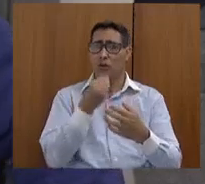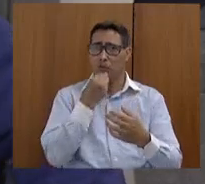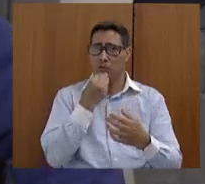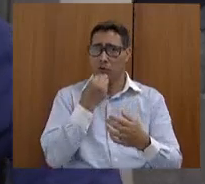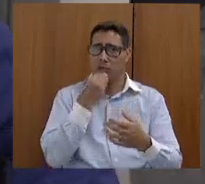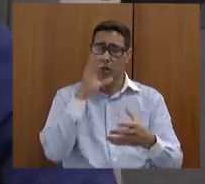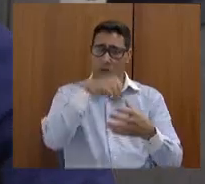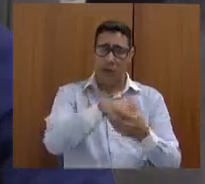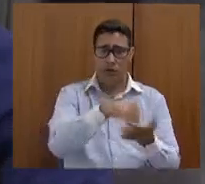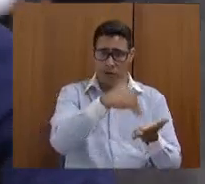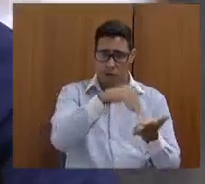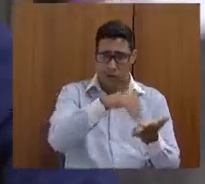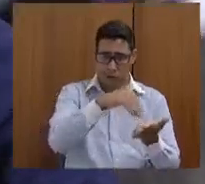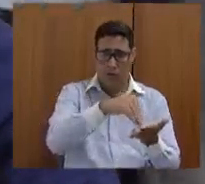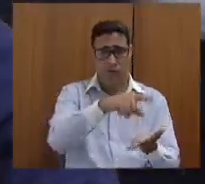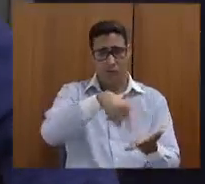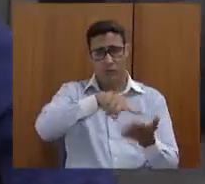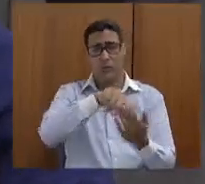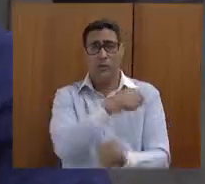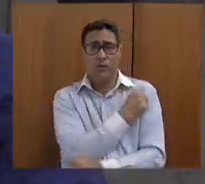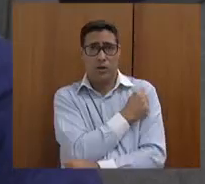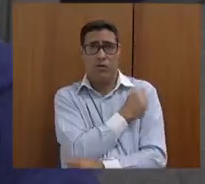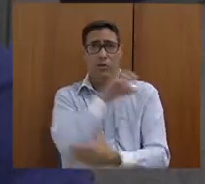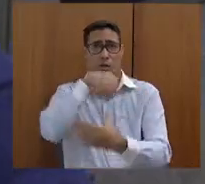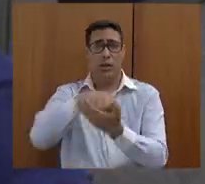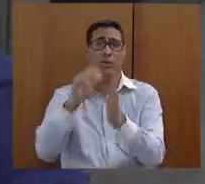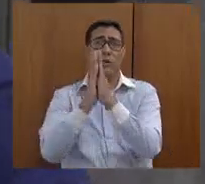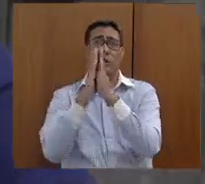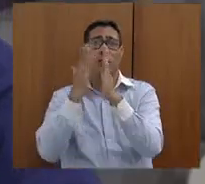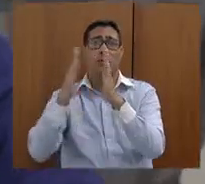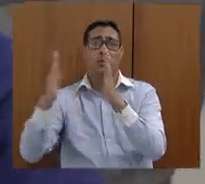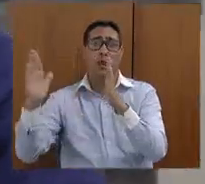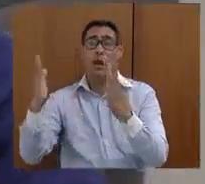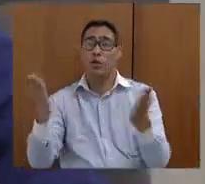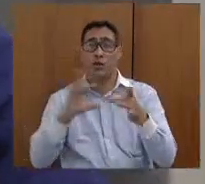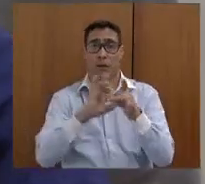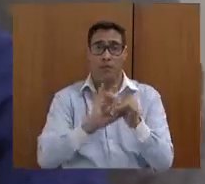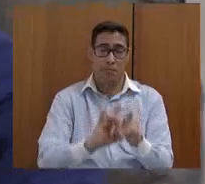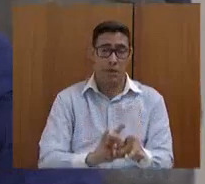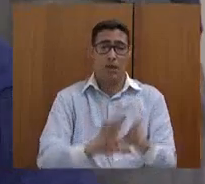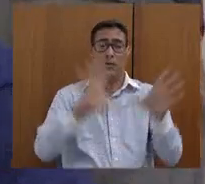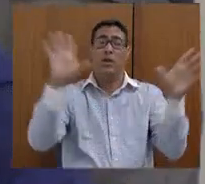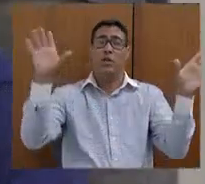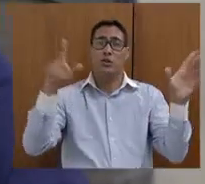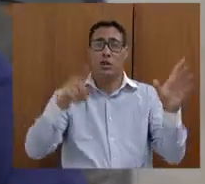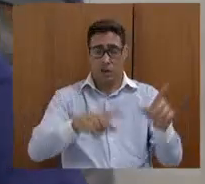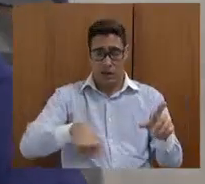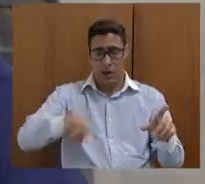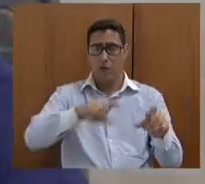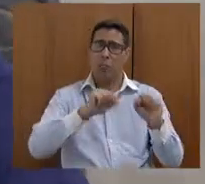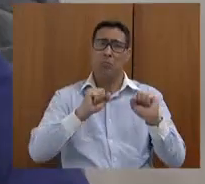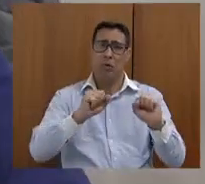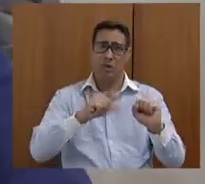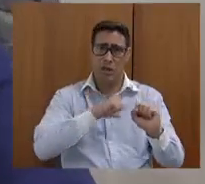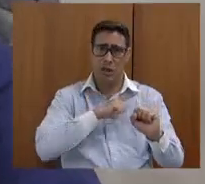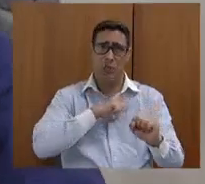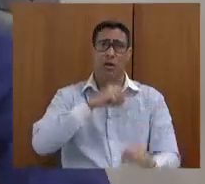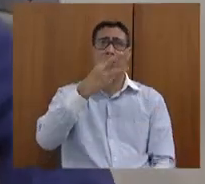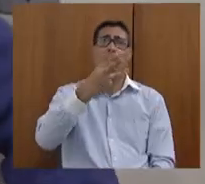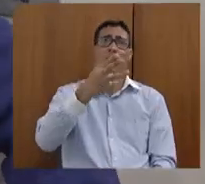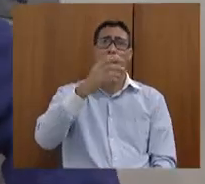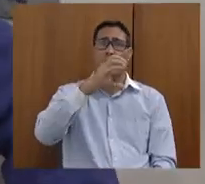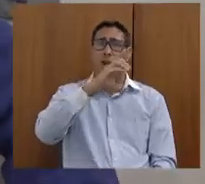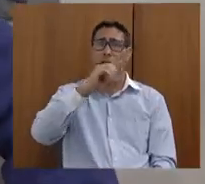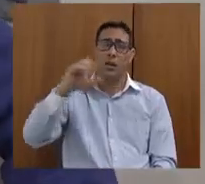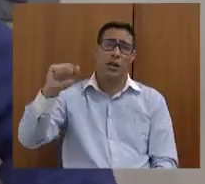dentro da secretaria de aluno e dentro das bibliotecas nós iremos permitir que eles possam exercer tem mais de 300